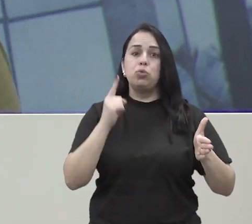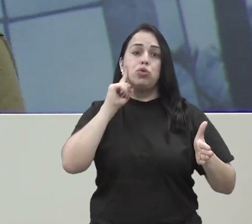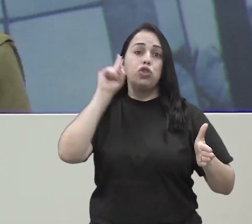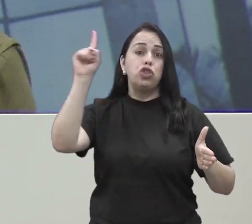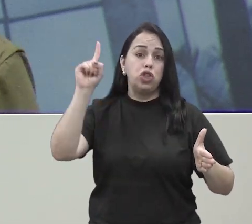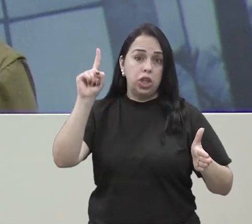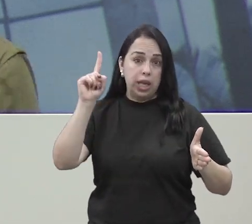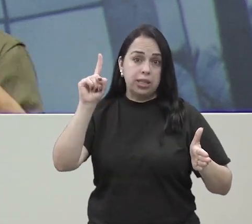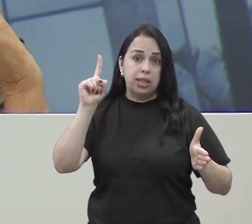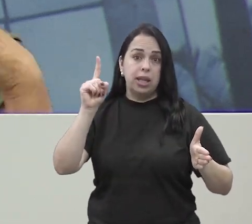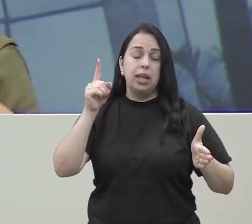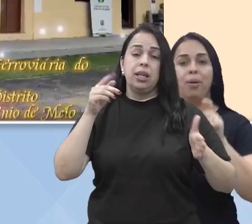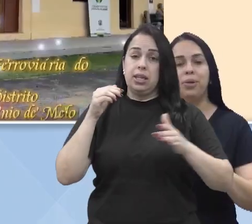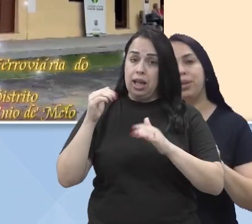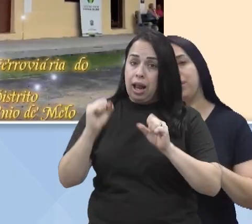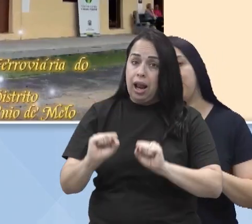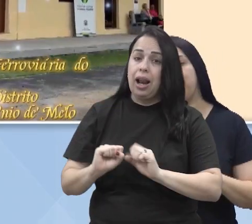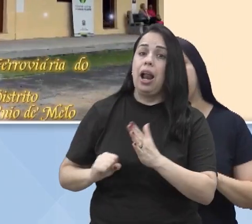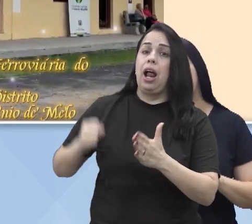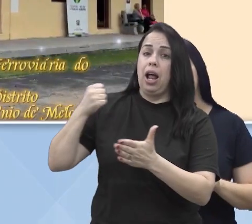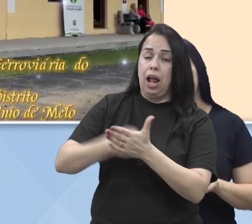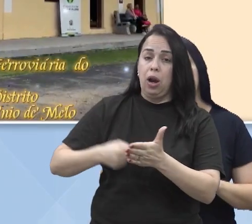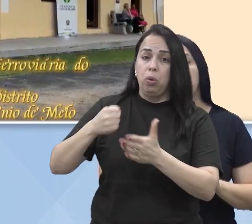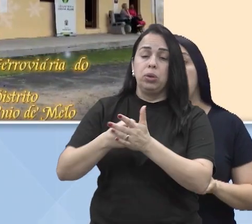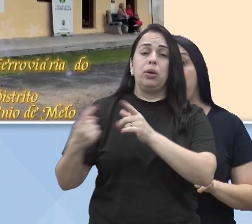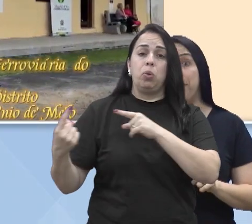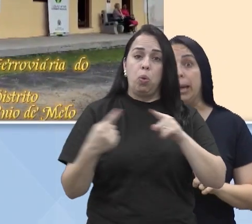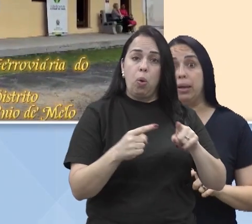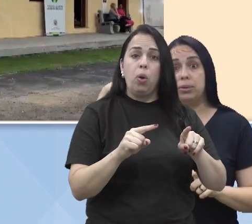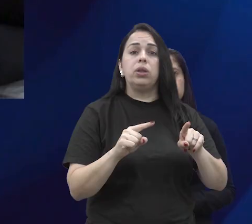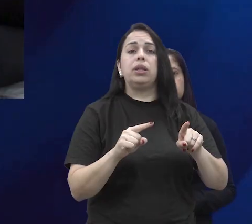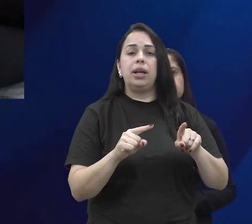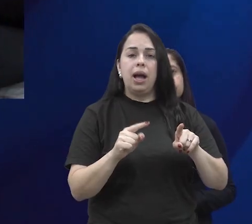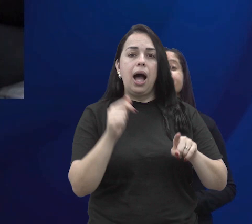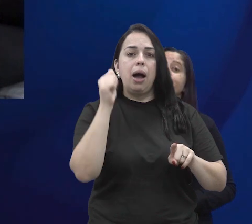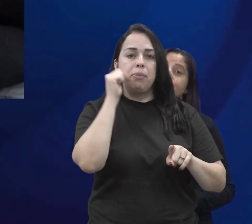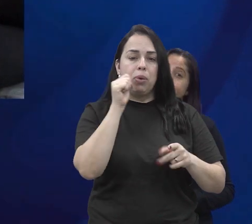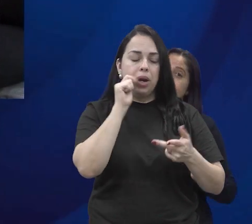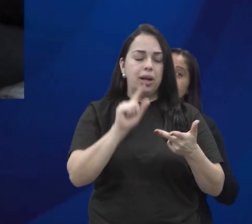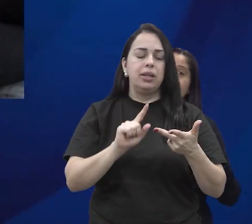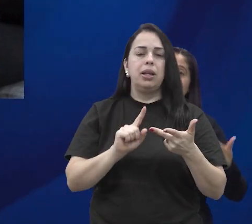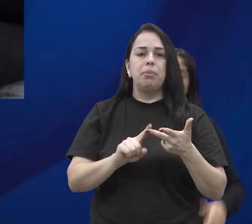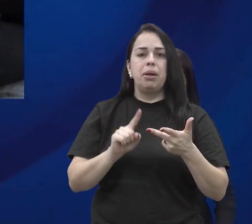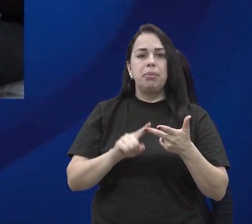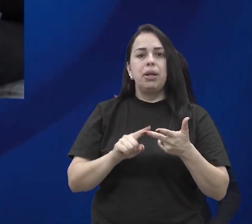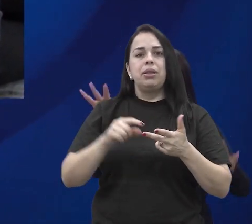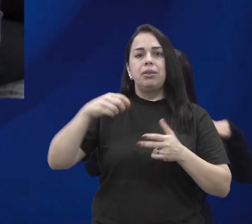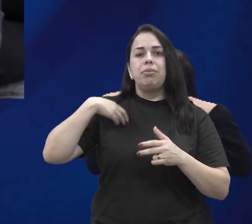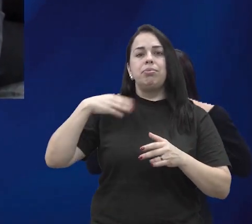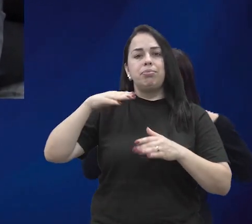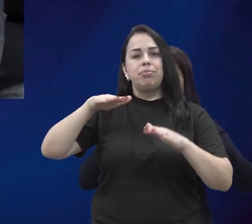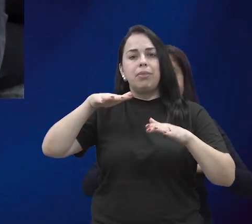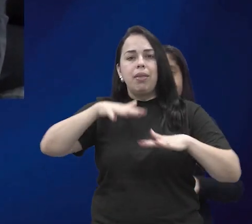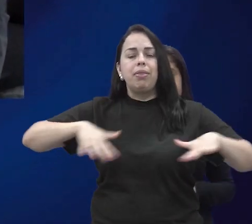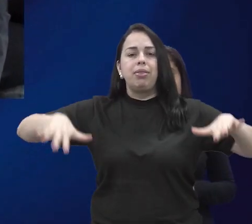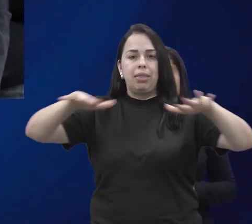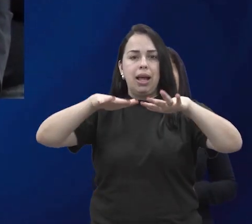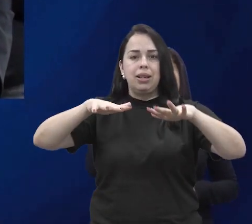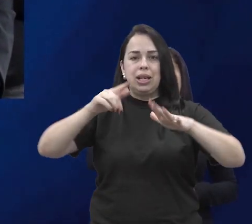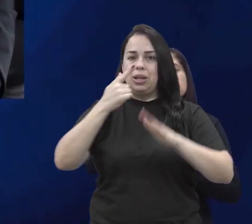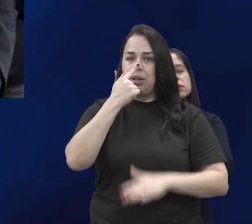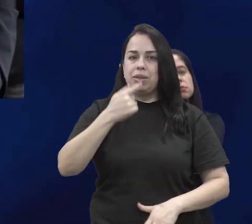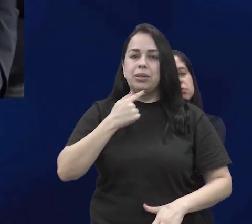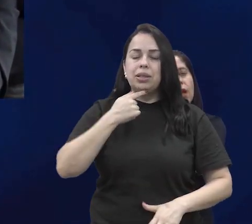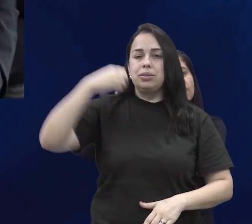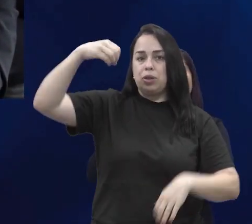fim da violência contra a mulher, Natal Iluminado de Eugênio de Mello, critérios de priorização na fila de espera por